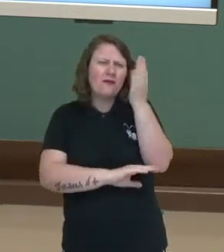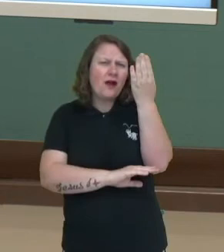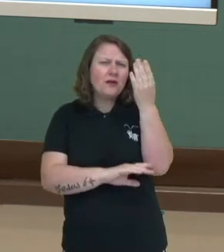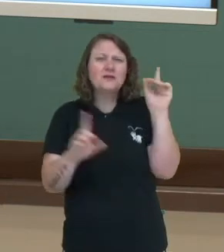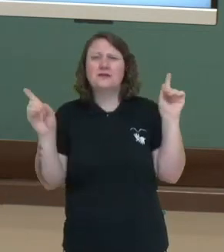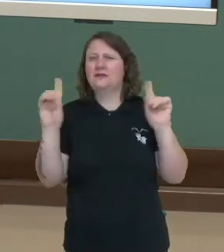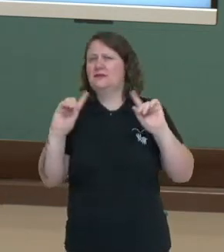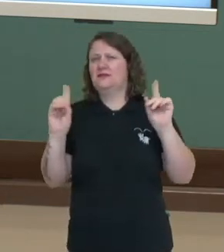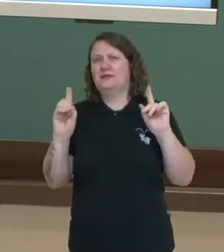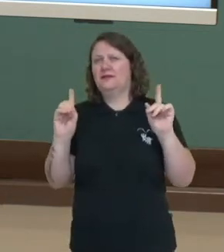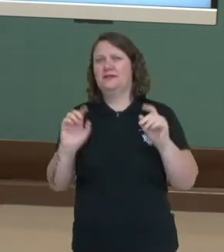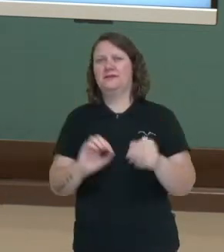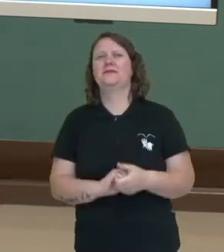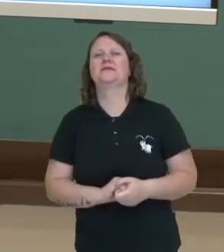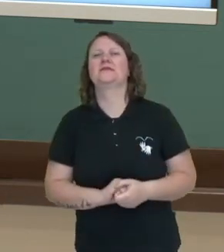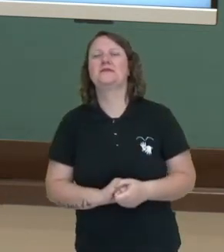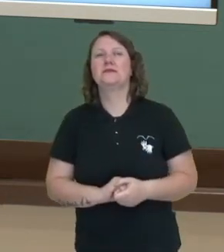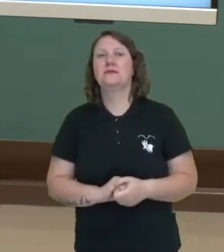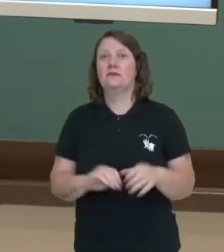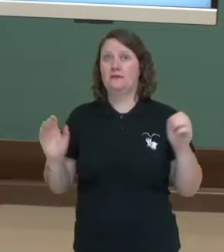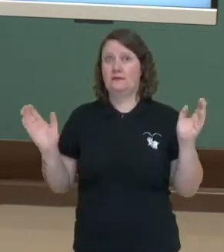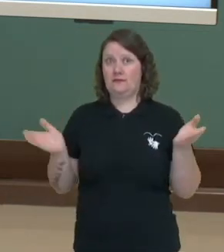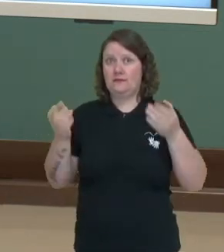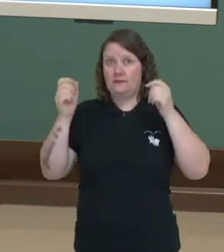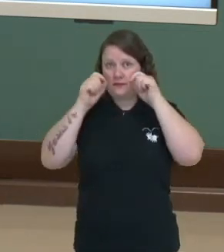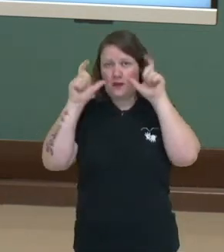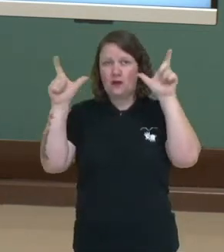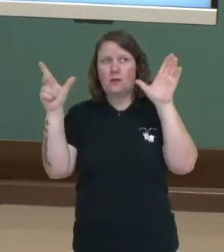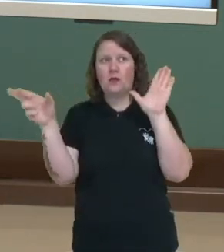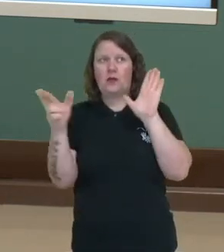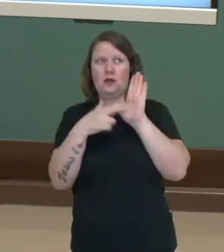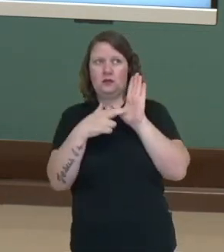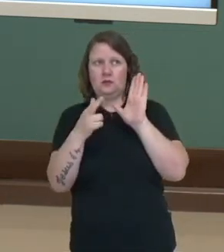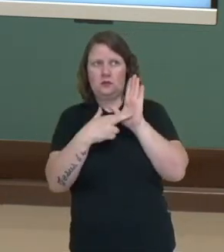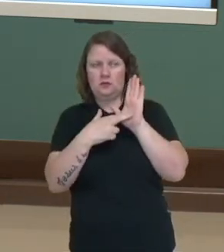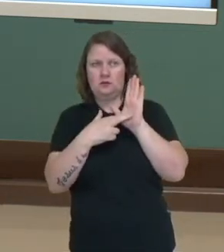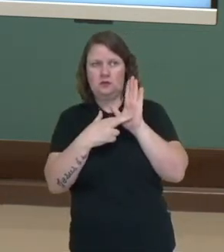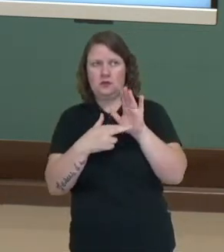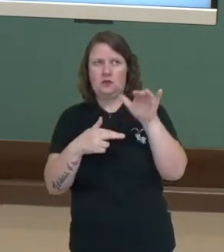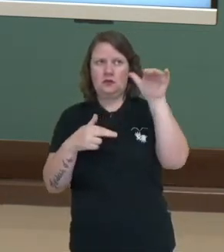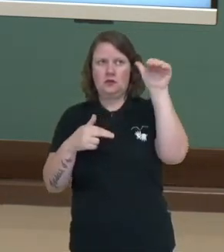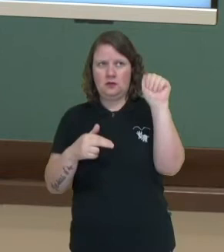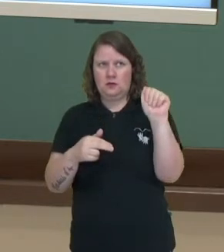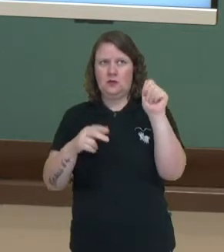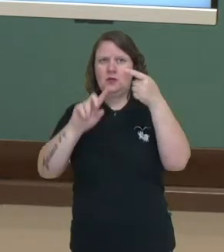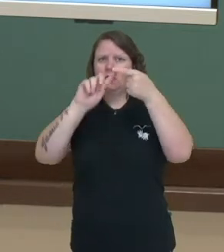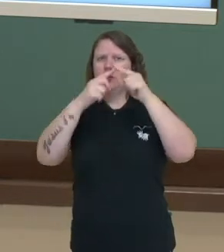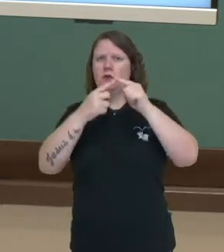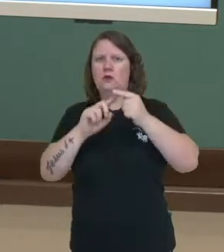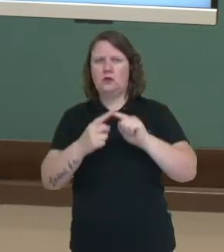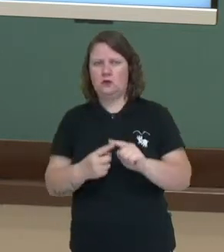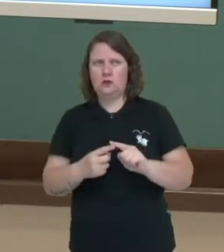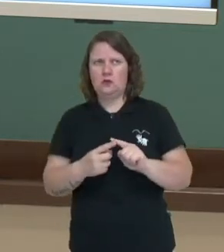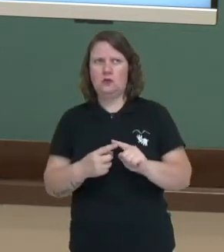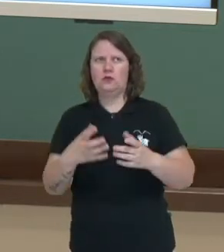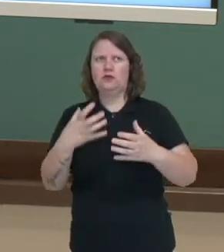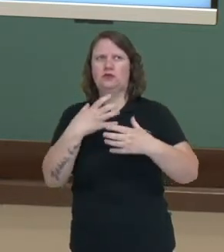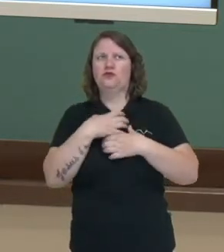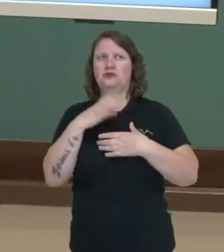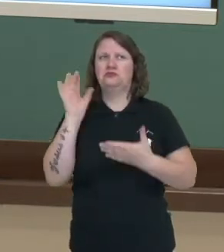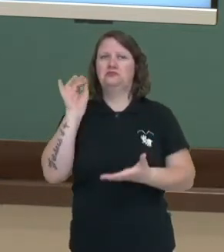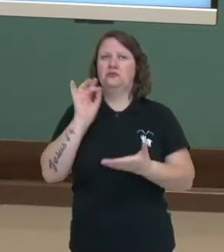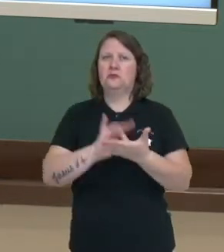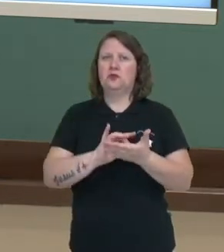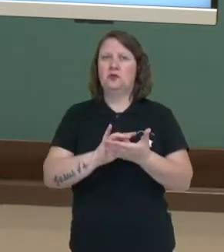segunda oração em destaque, observe bem e responda. Letra A, que relação de sentido ela